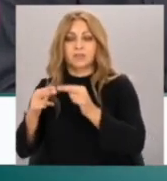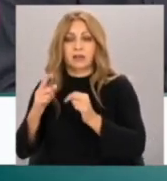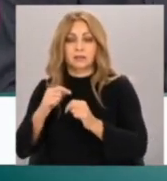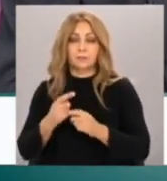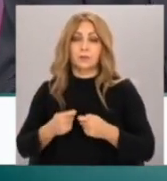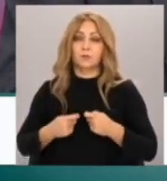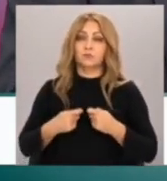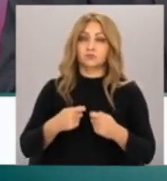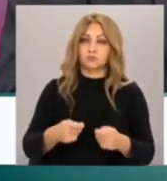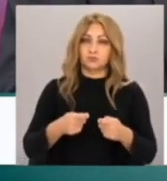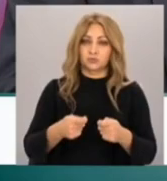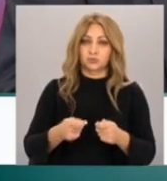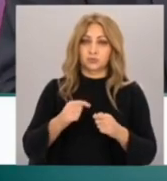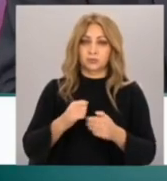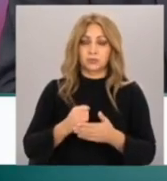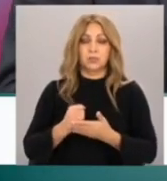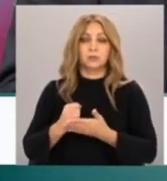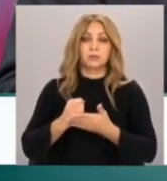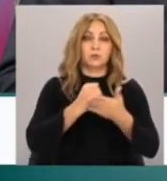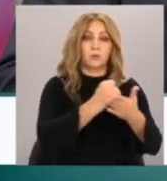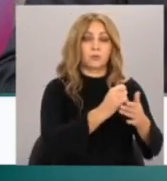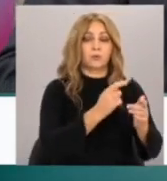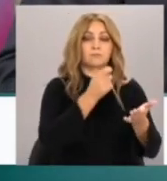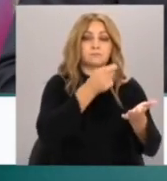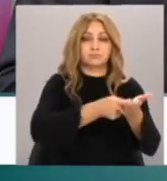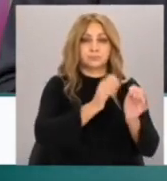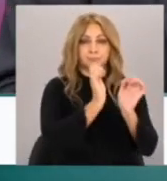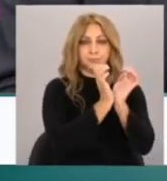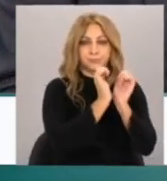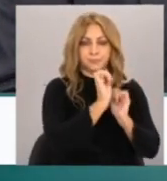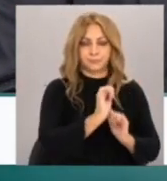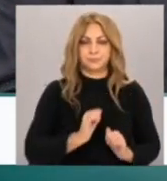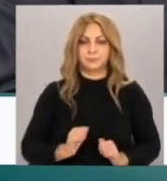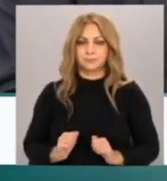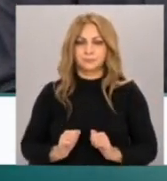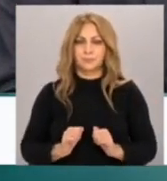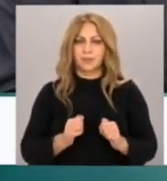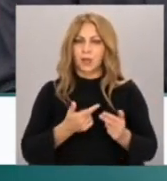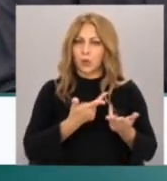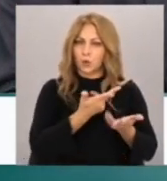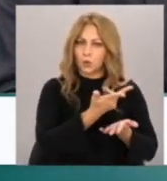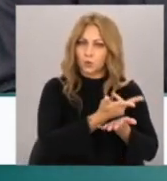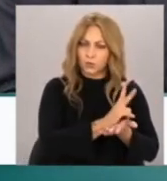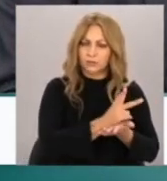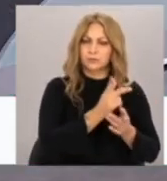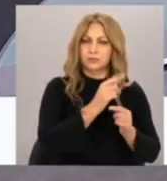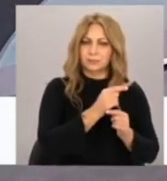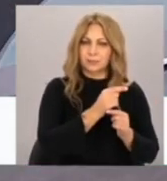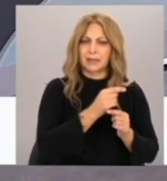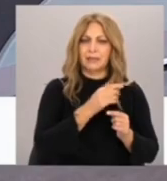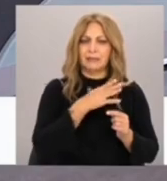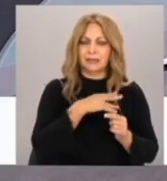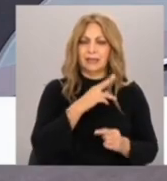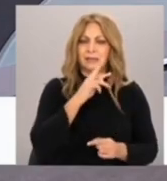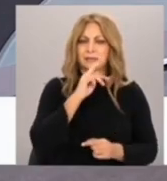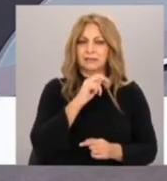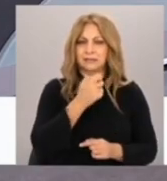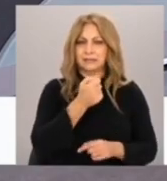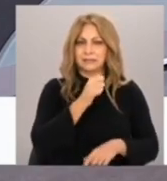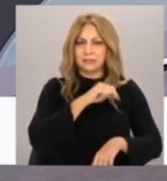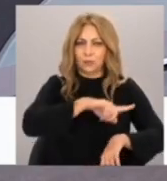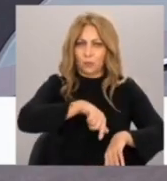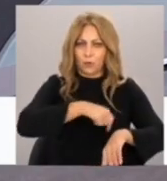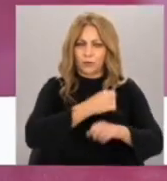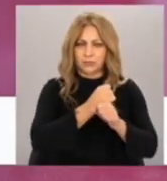de contexto e da contribuição da páscoa social um livro no seu programa de Rui Tavares propõe também a implementação imediata das 35 horas